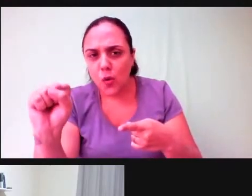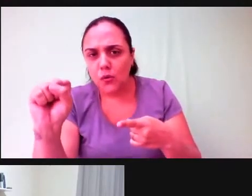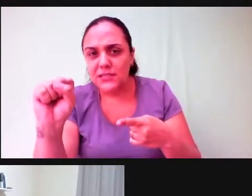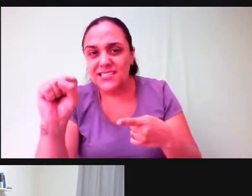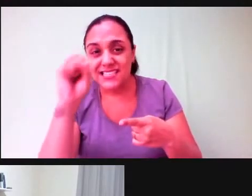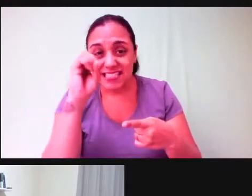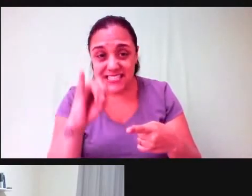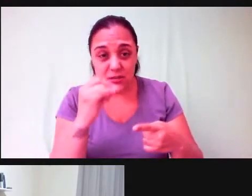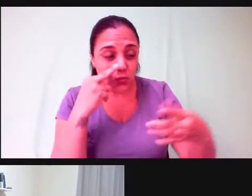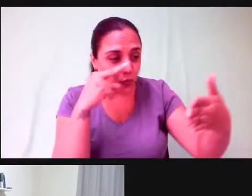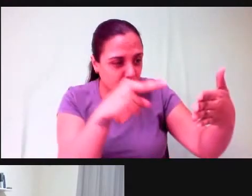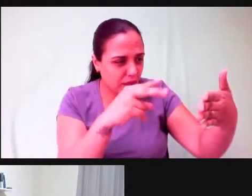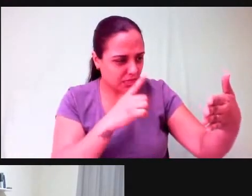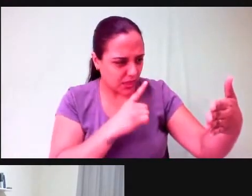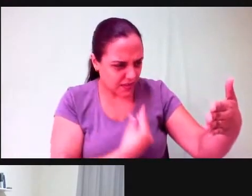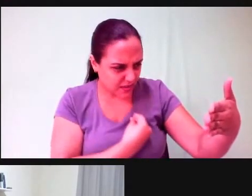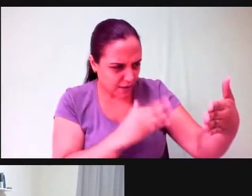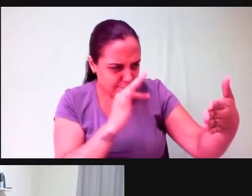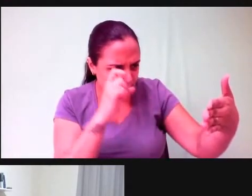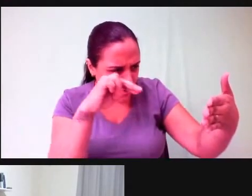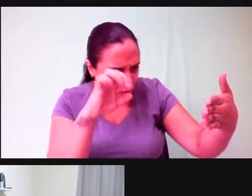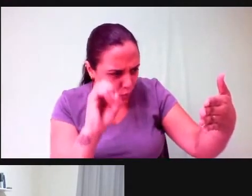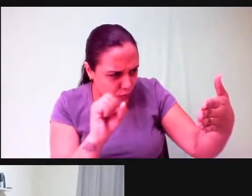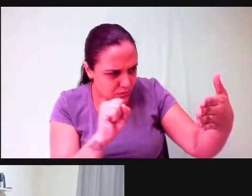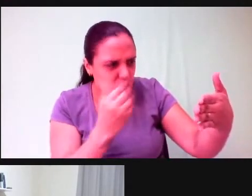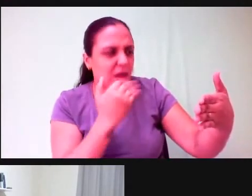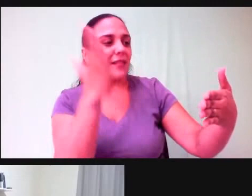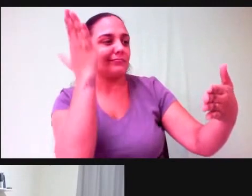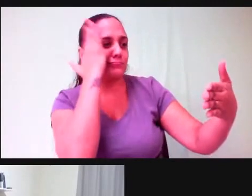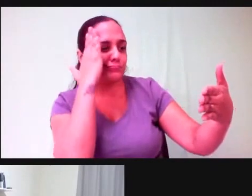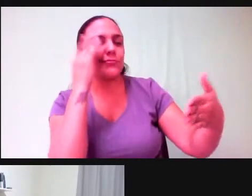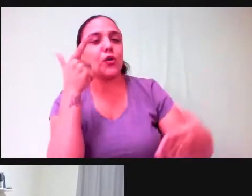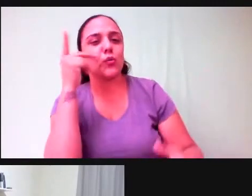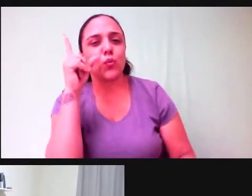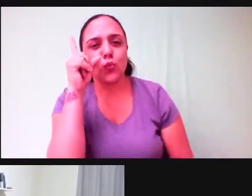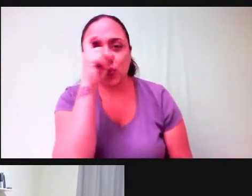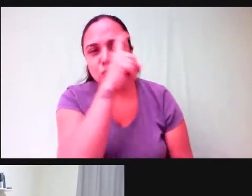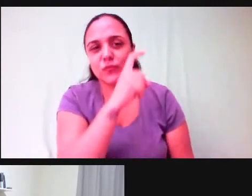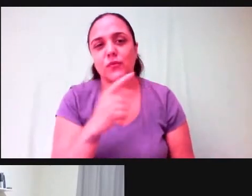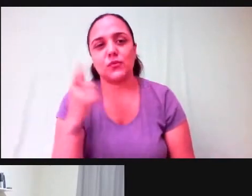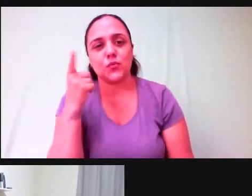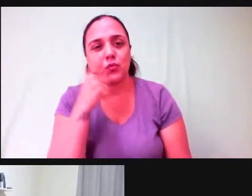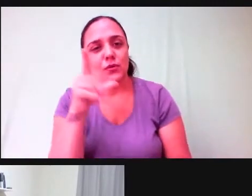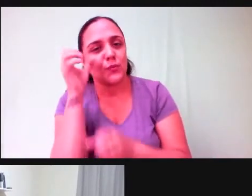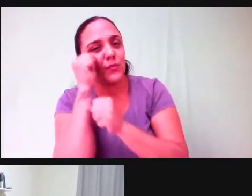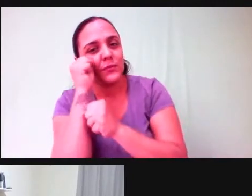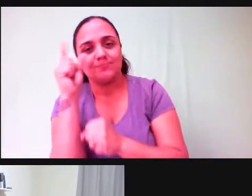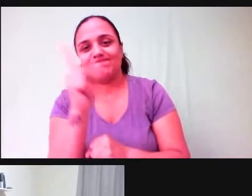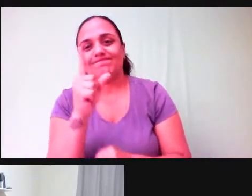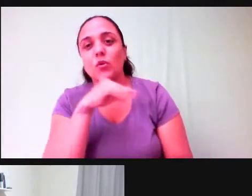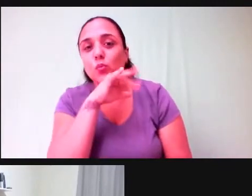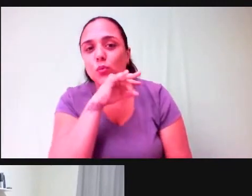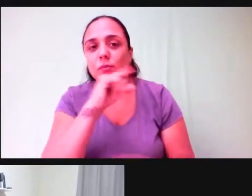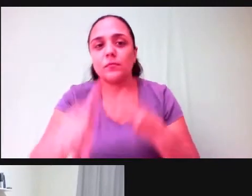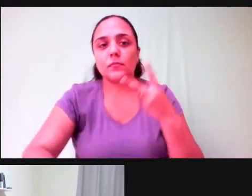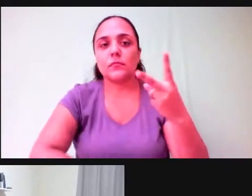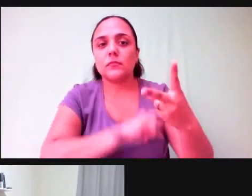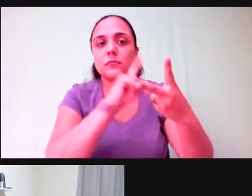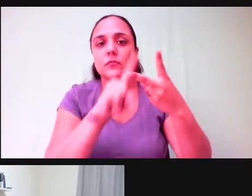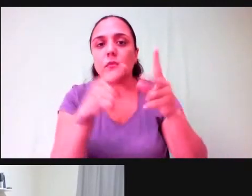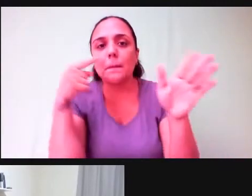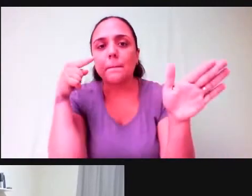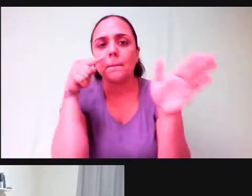e salicilatos. Ótimo, obrigada. Próxima